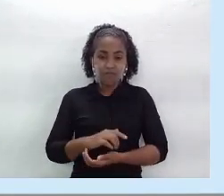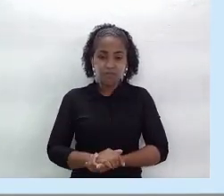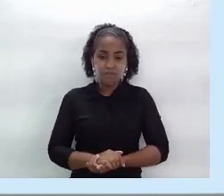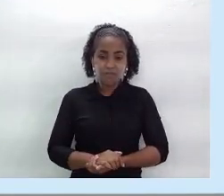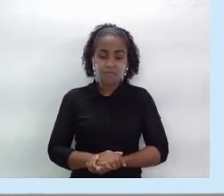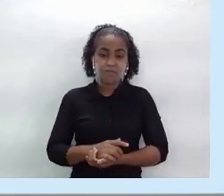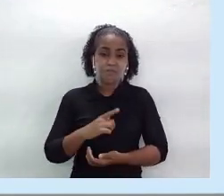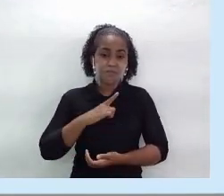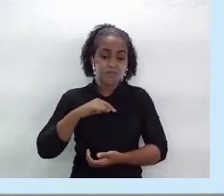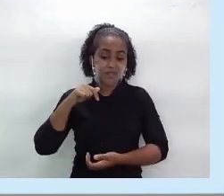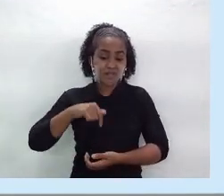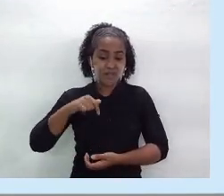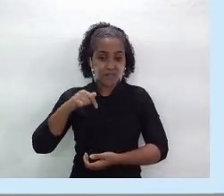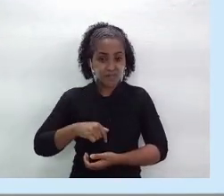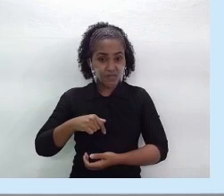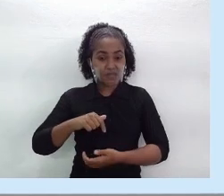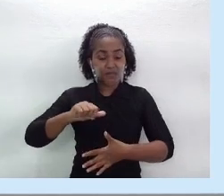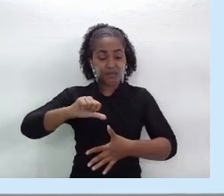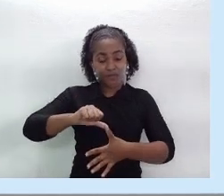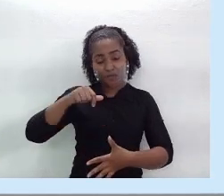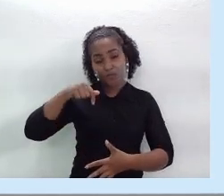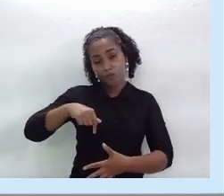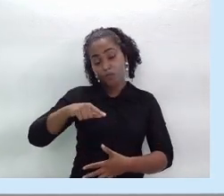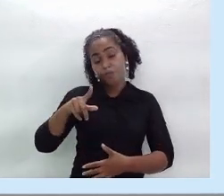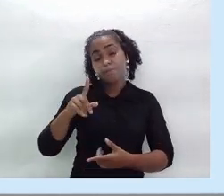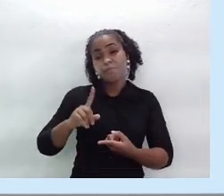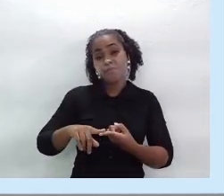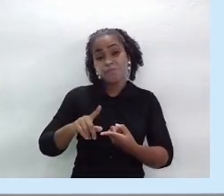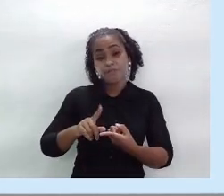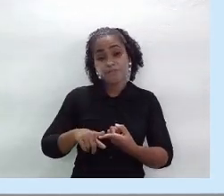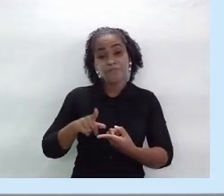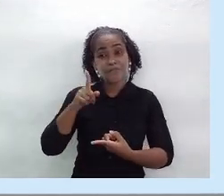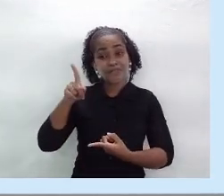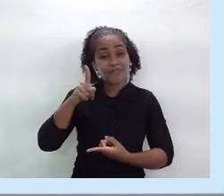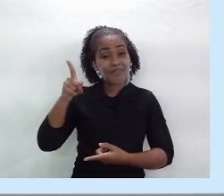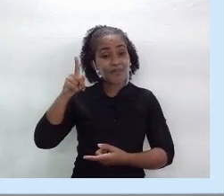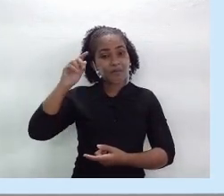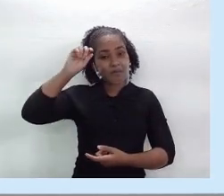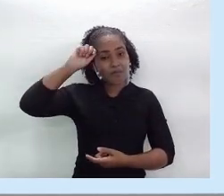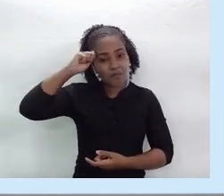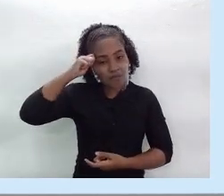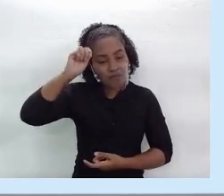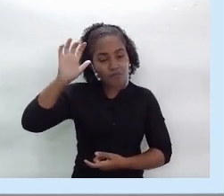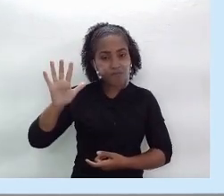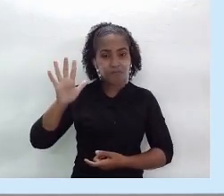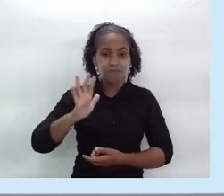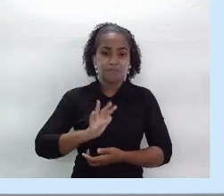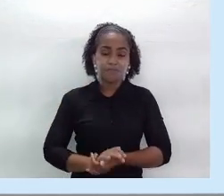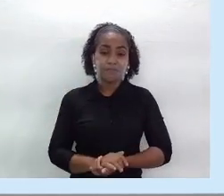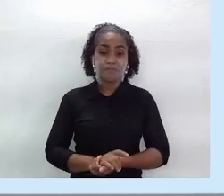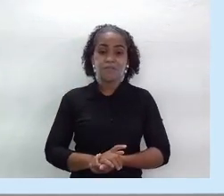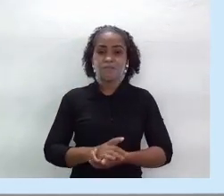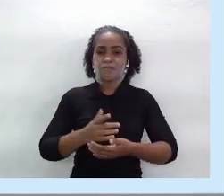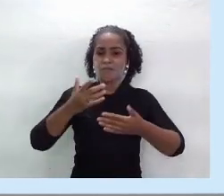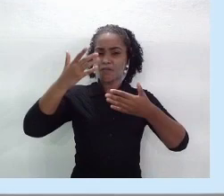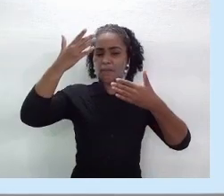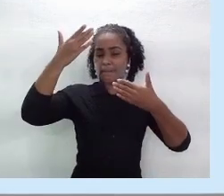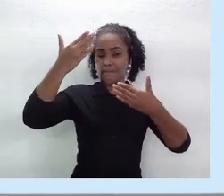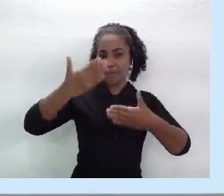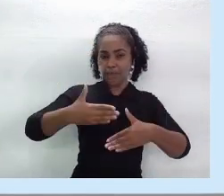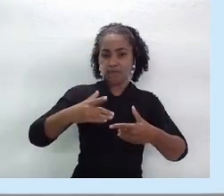tanto aqui na América do Sul quanto lá na África. Outra evidência